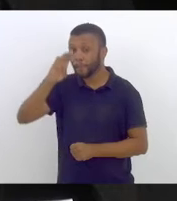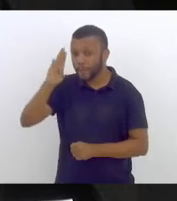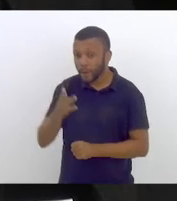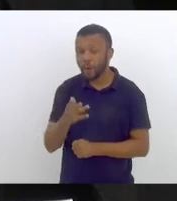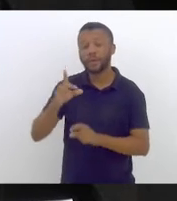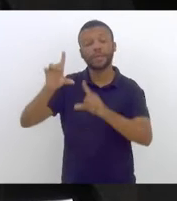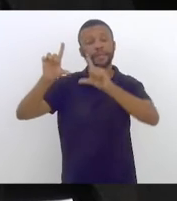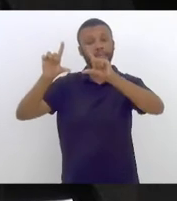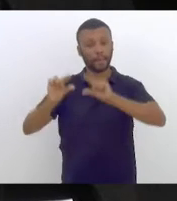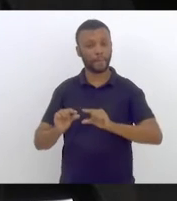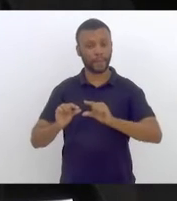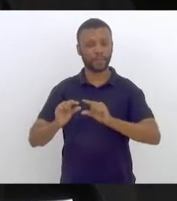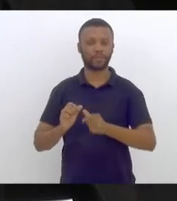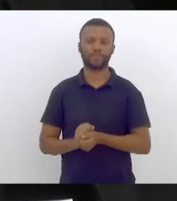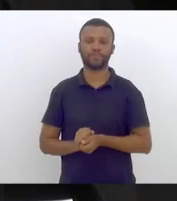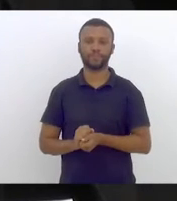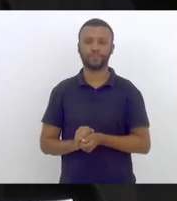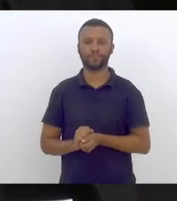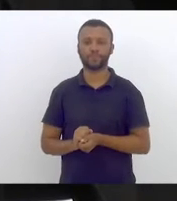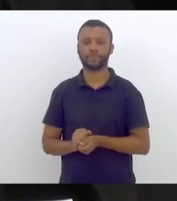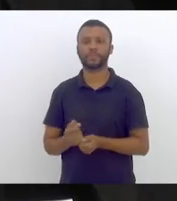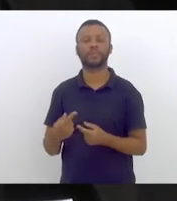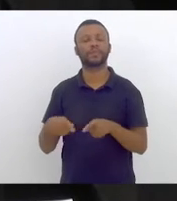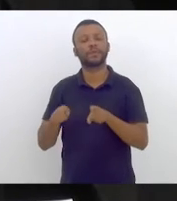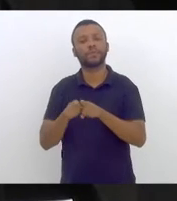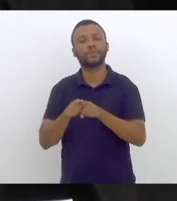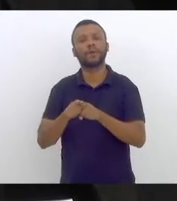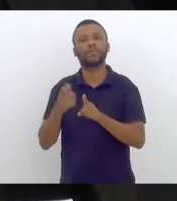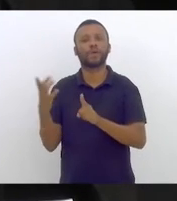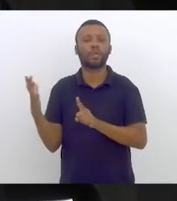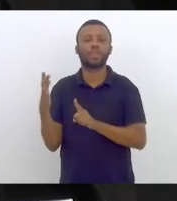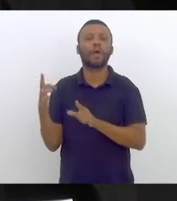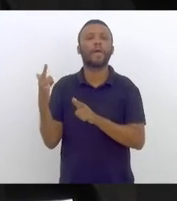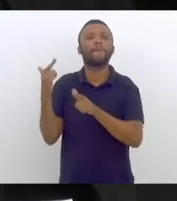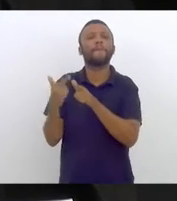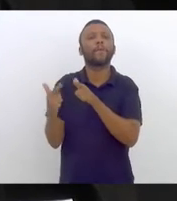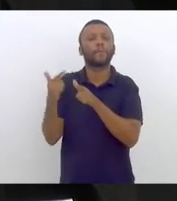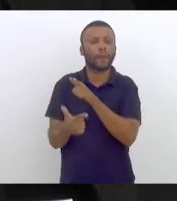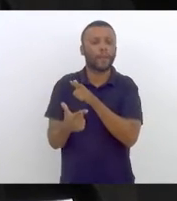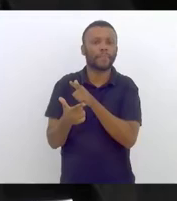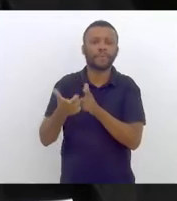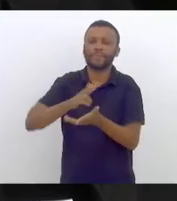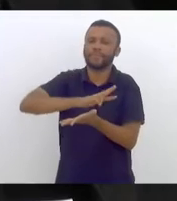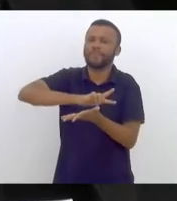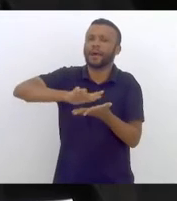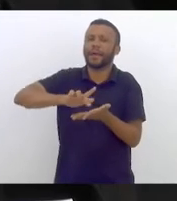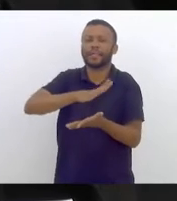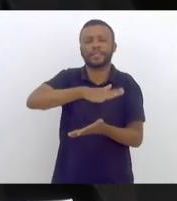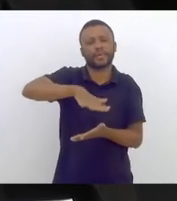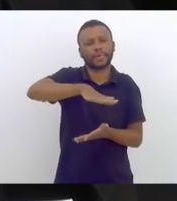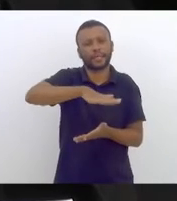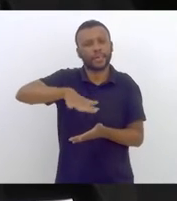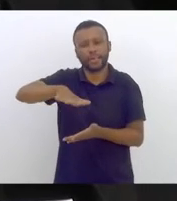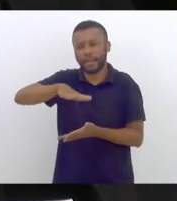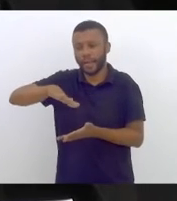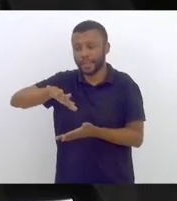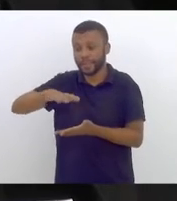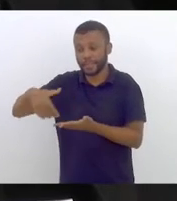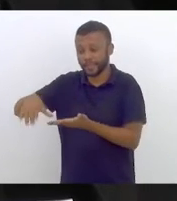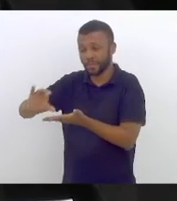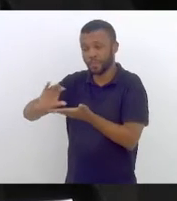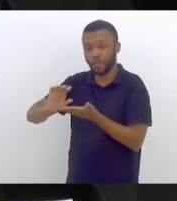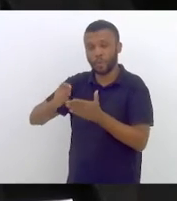disse aqui. Consequentemente, isto tem repercussão sobre várias áreas cujos orçamentos e recursos